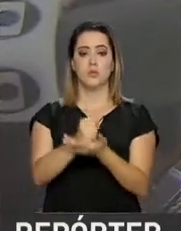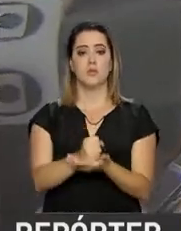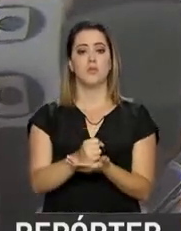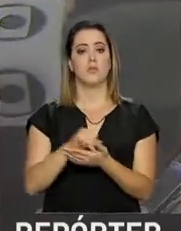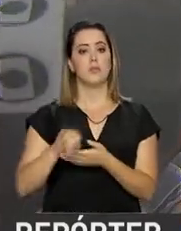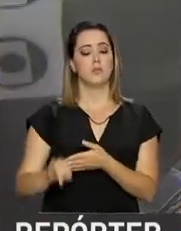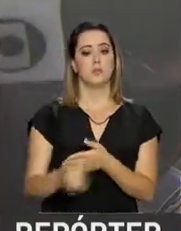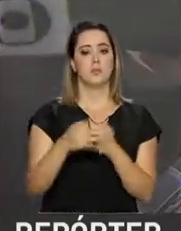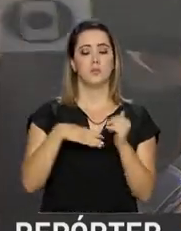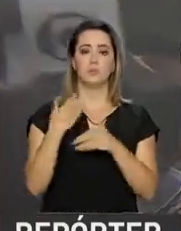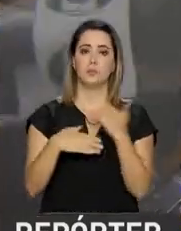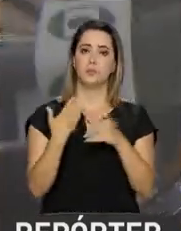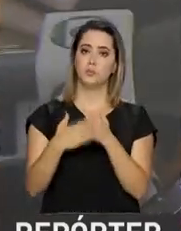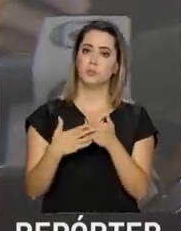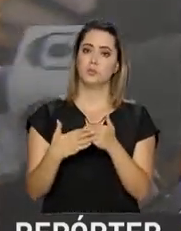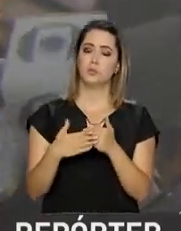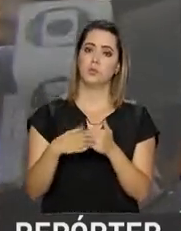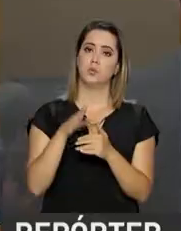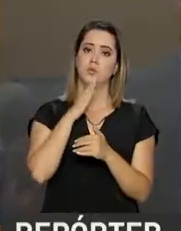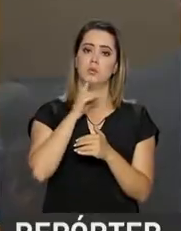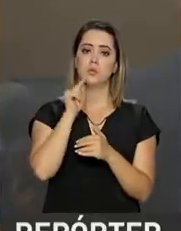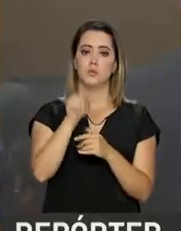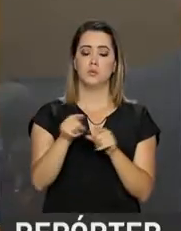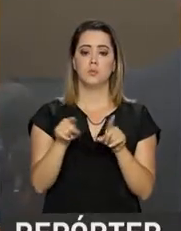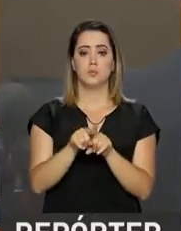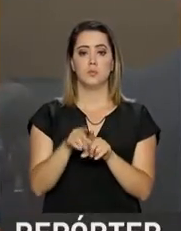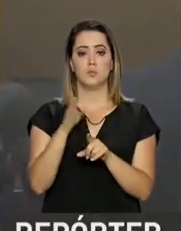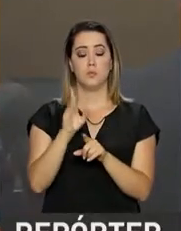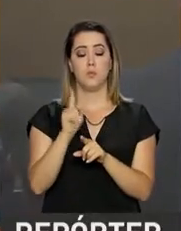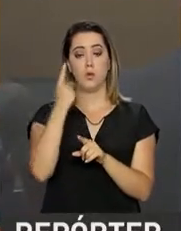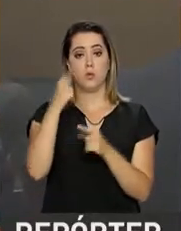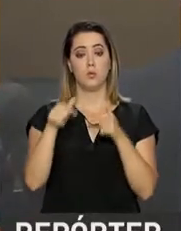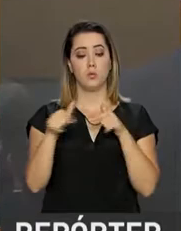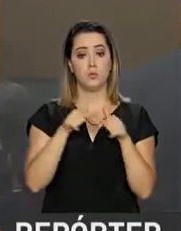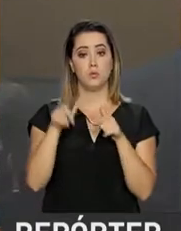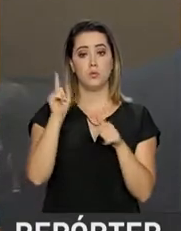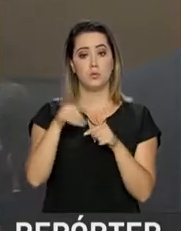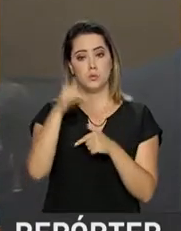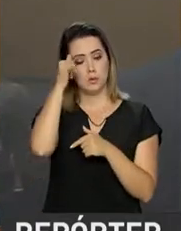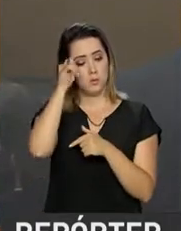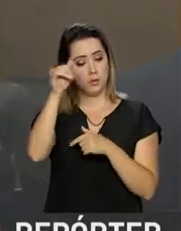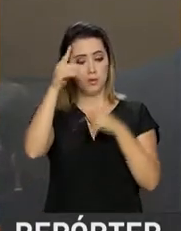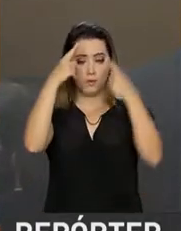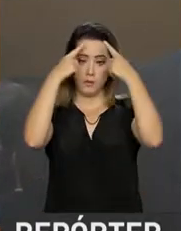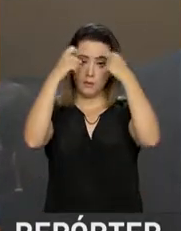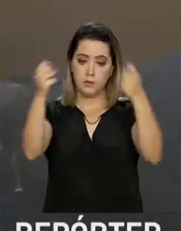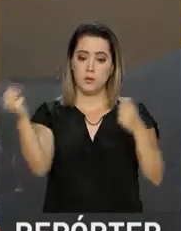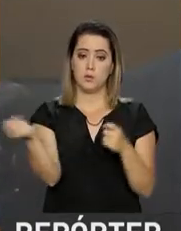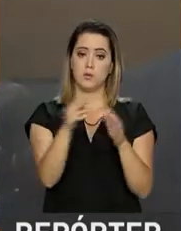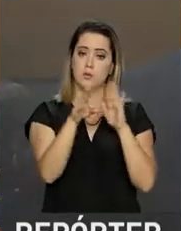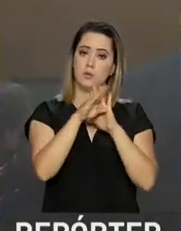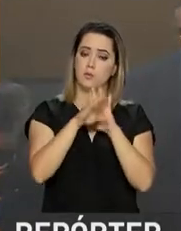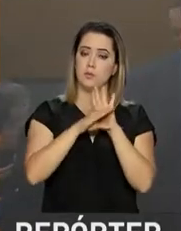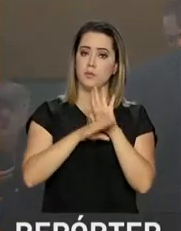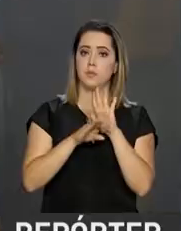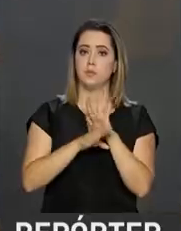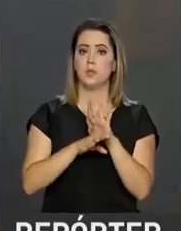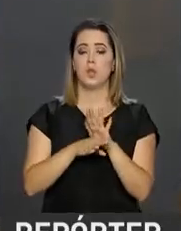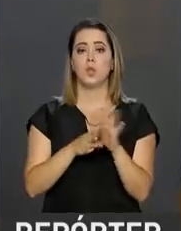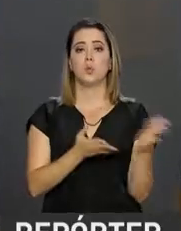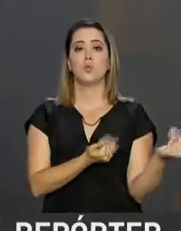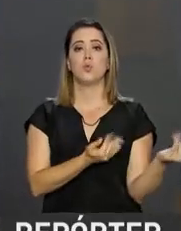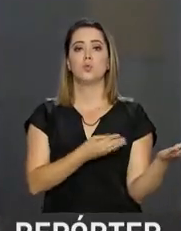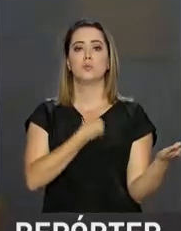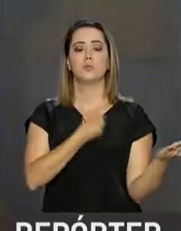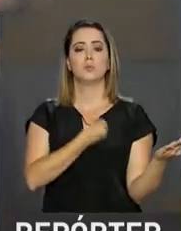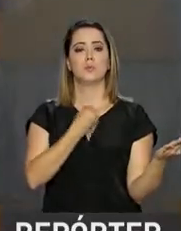oportunidade de avanço no conhecimento para a juventude brasileira. E uma das ações para combater a violência é o novo Plano Juventude Viva,